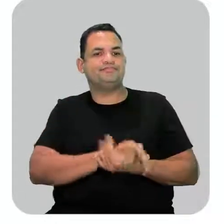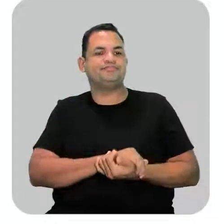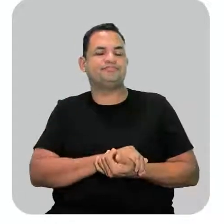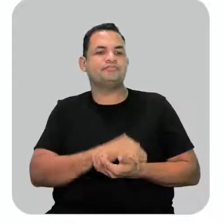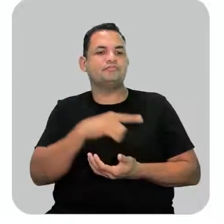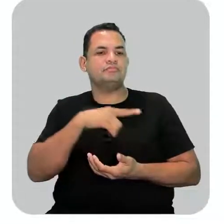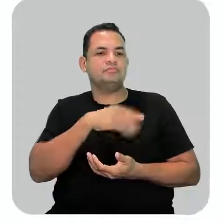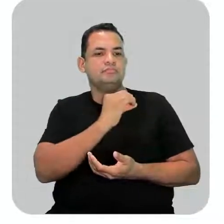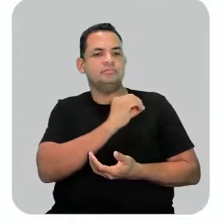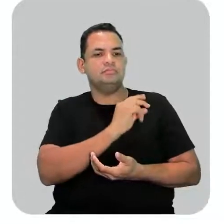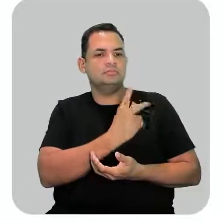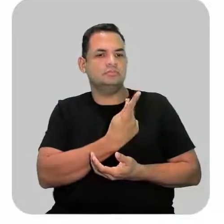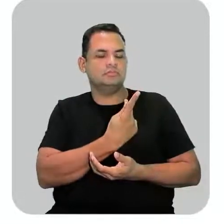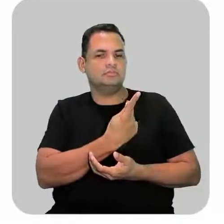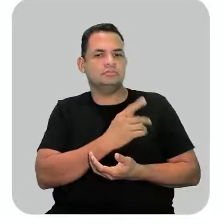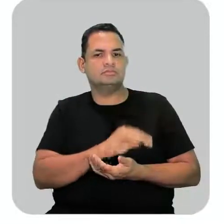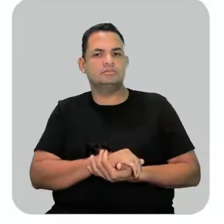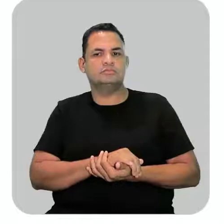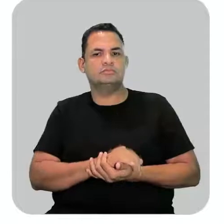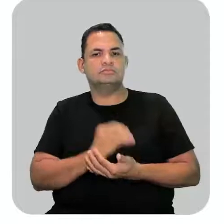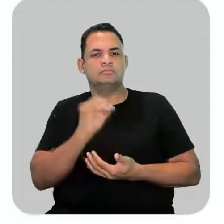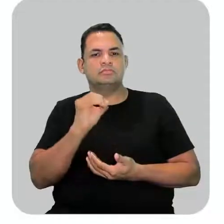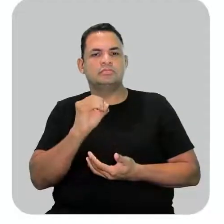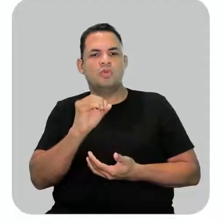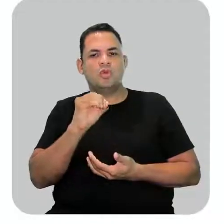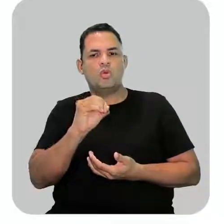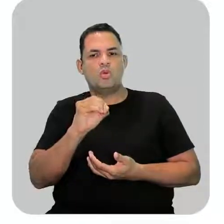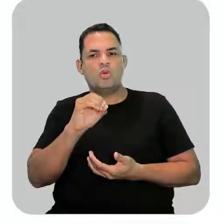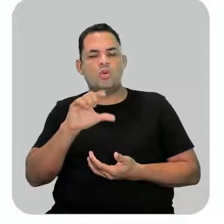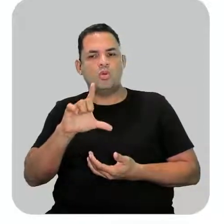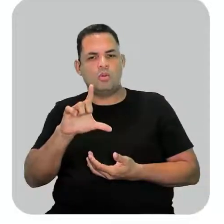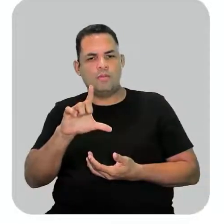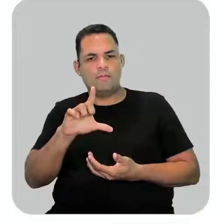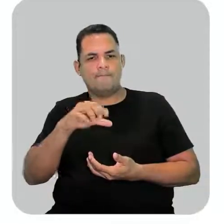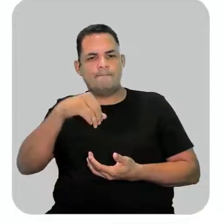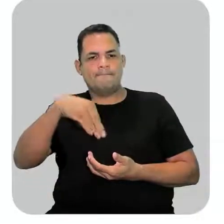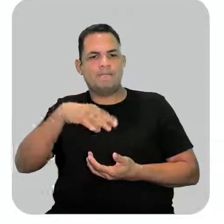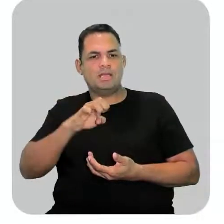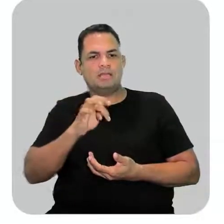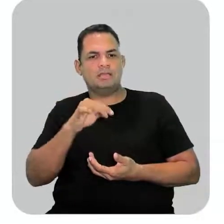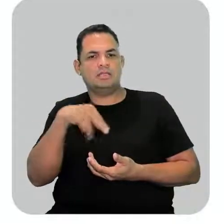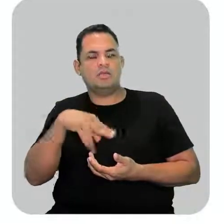a hidroxila, a terminação vai ser ol. E o nome fica